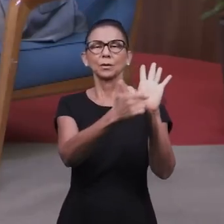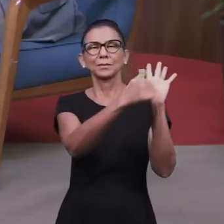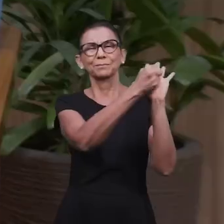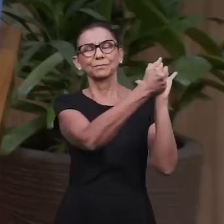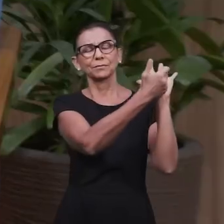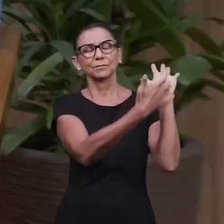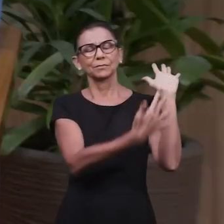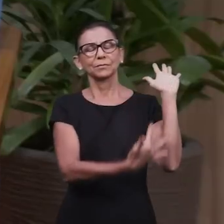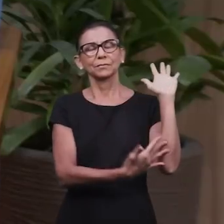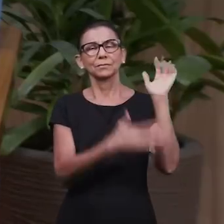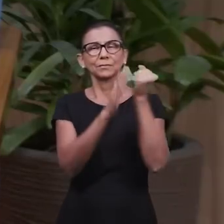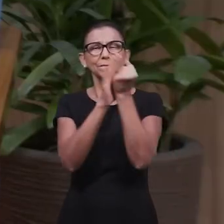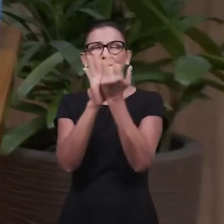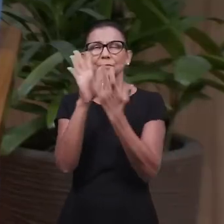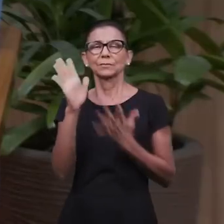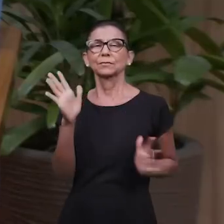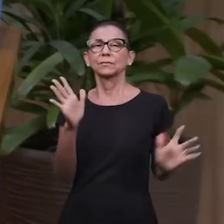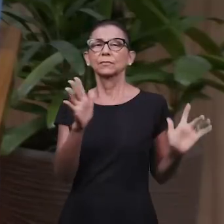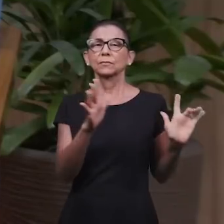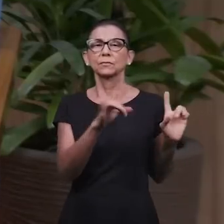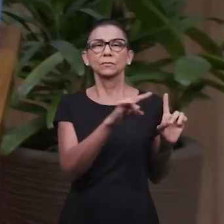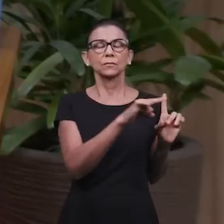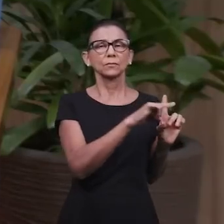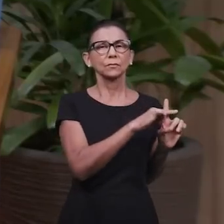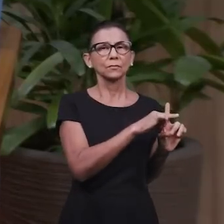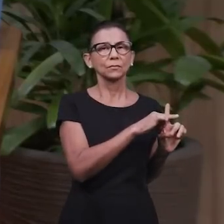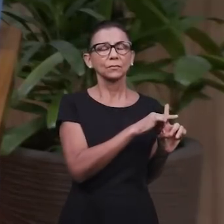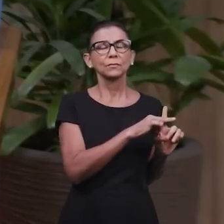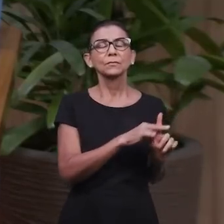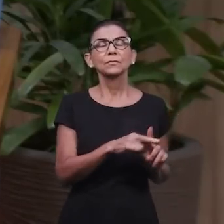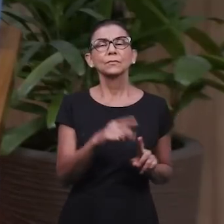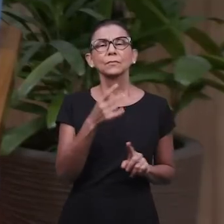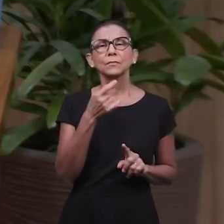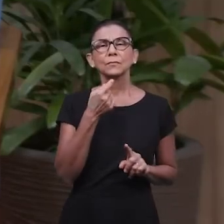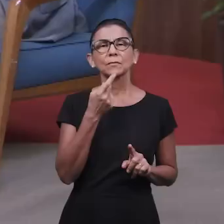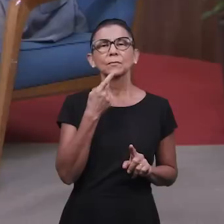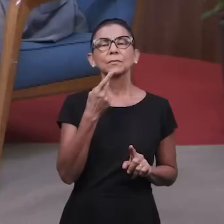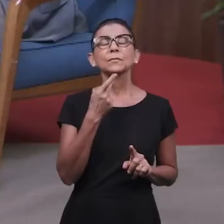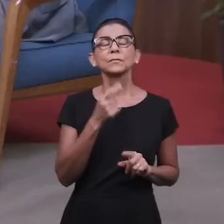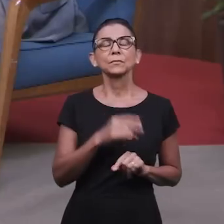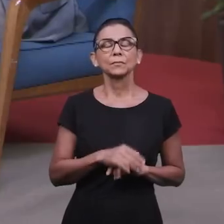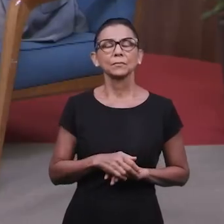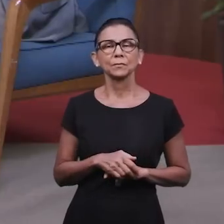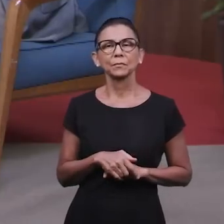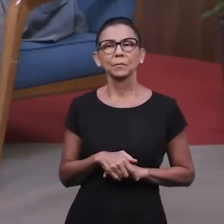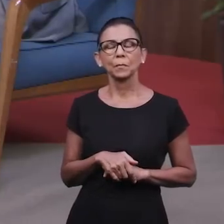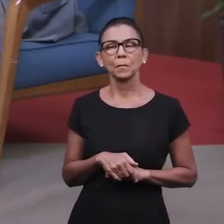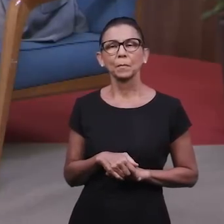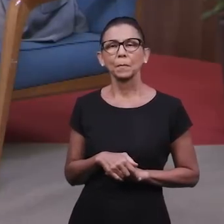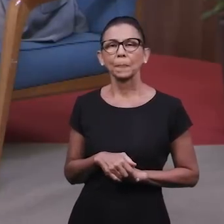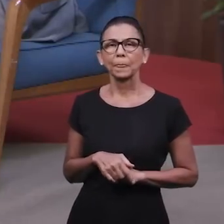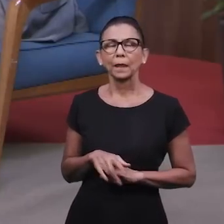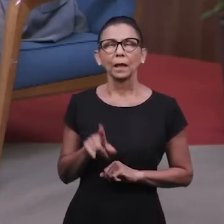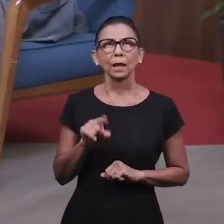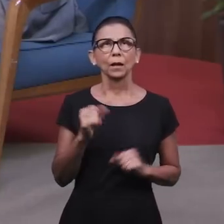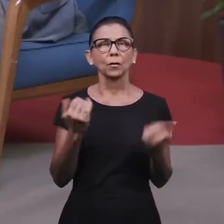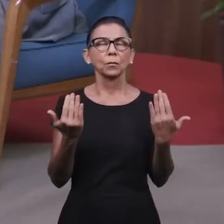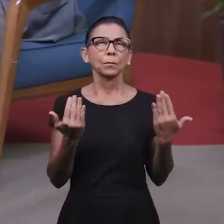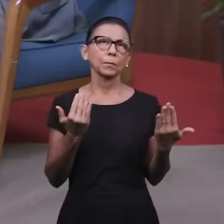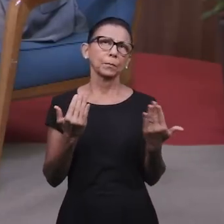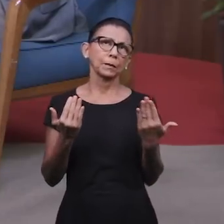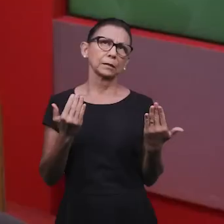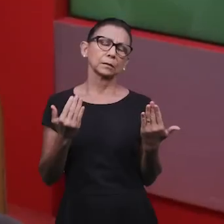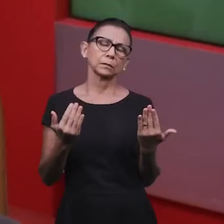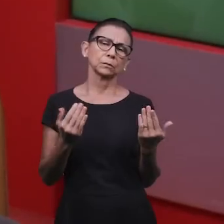Calvário e que tem uma sequência disso. E fala um pouquinho para a gente sobre isso. Pois é como se fosse,